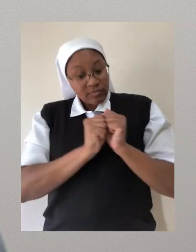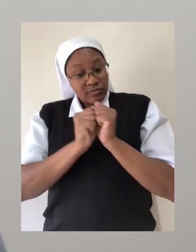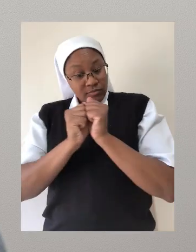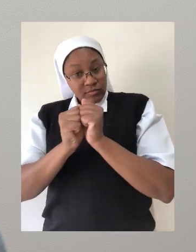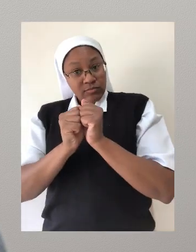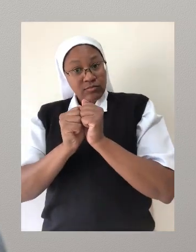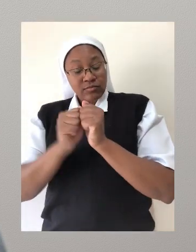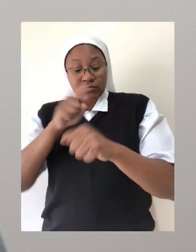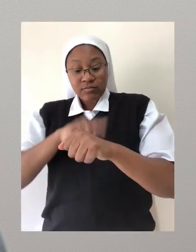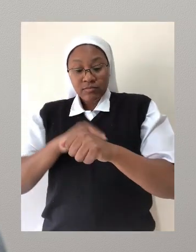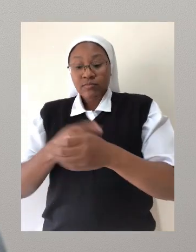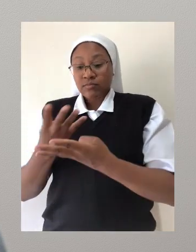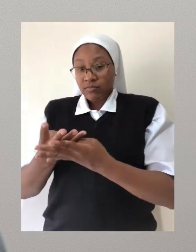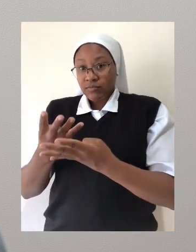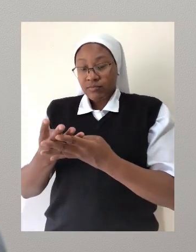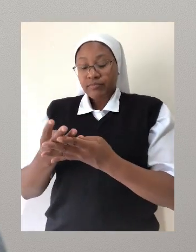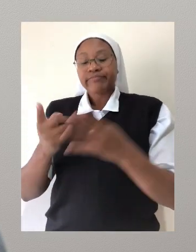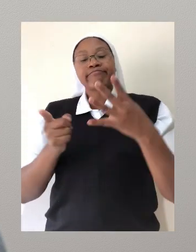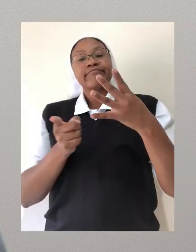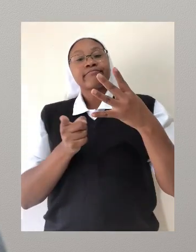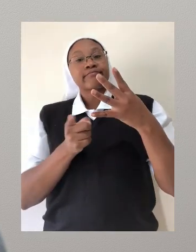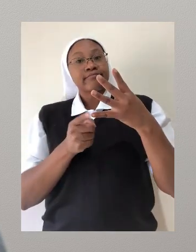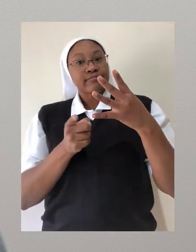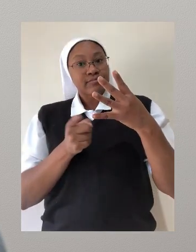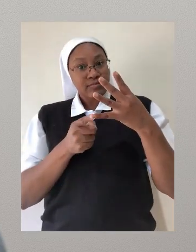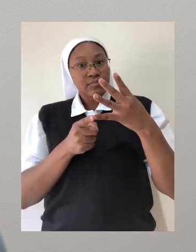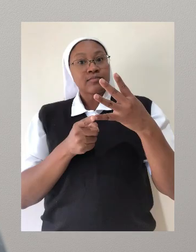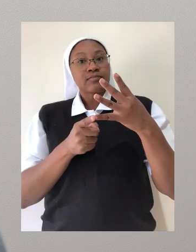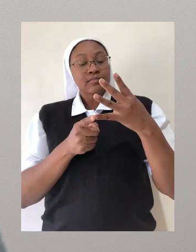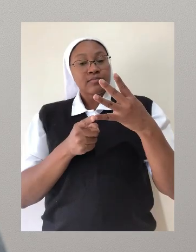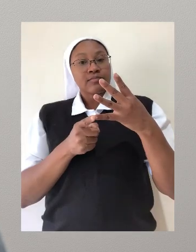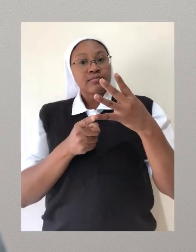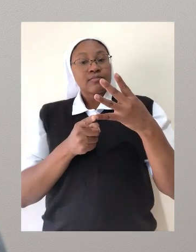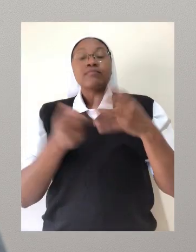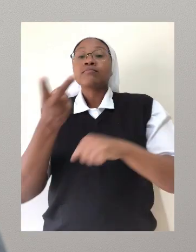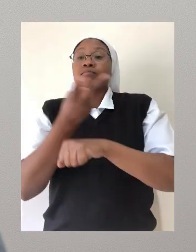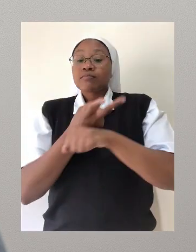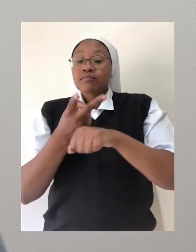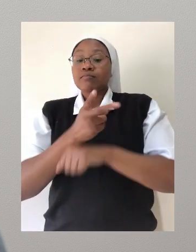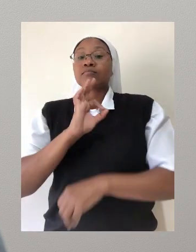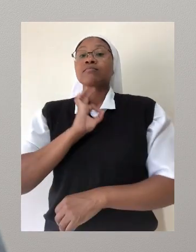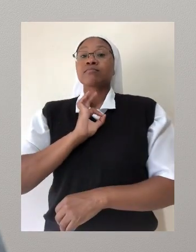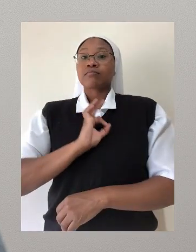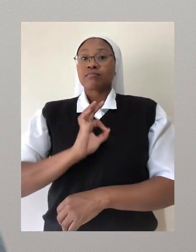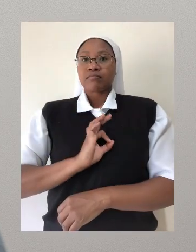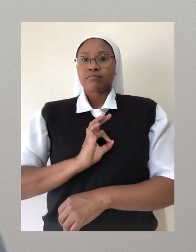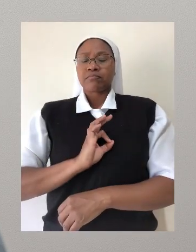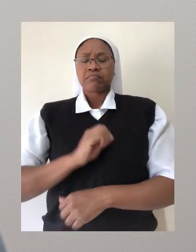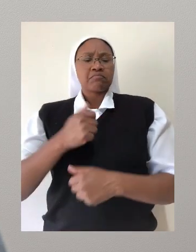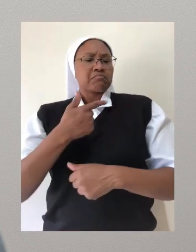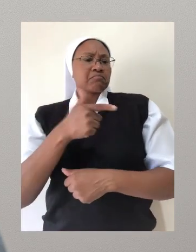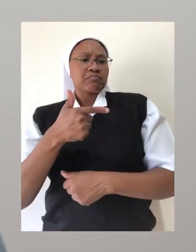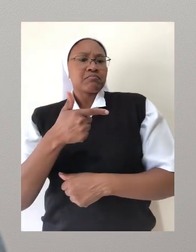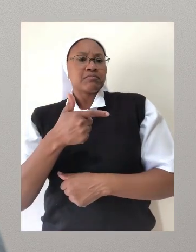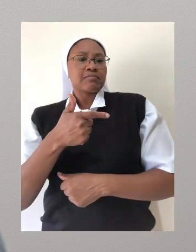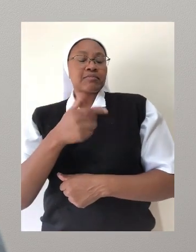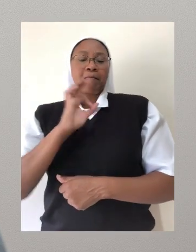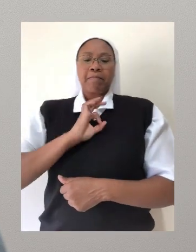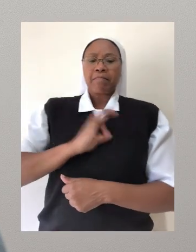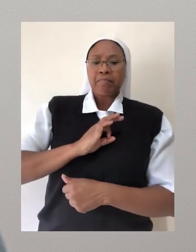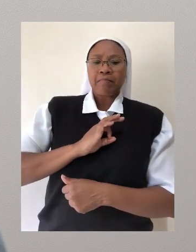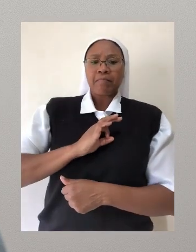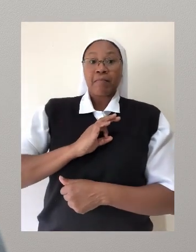bom levar junto para a hora da confissão. Quarto, ir e procurar um padre. Não temos